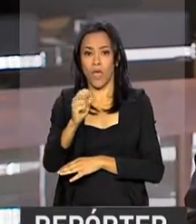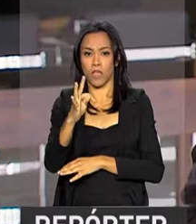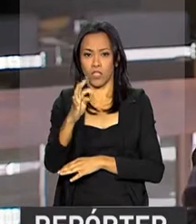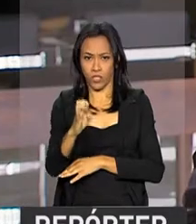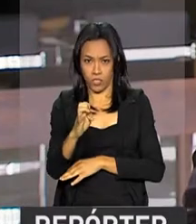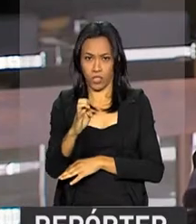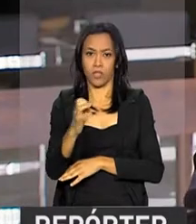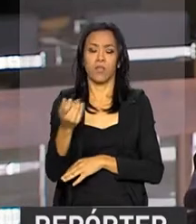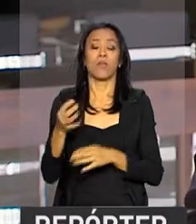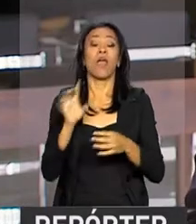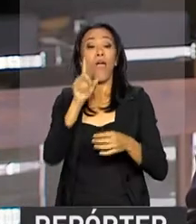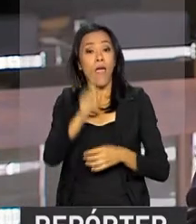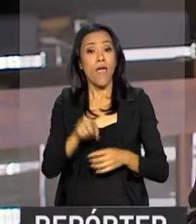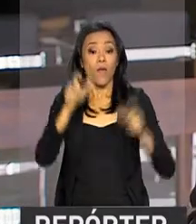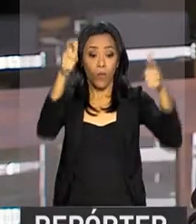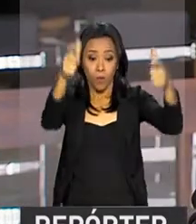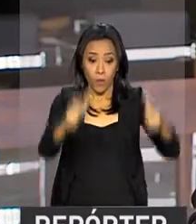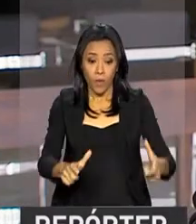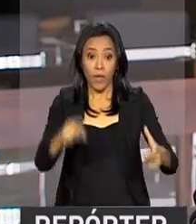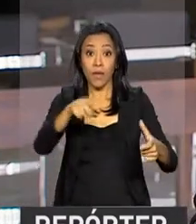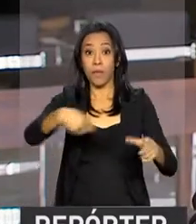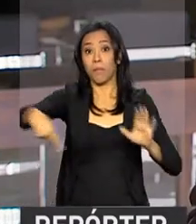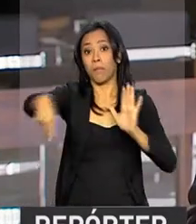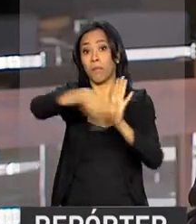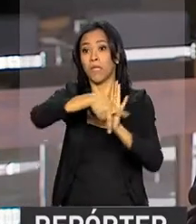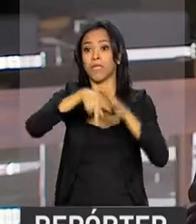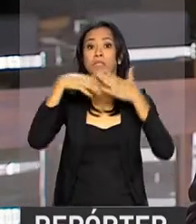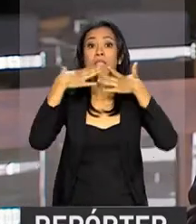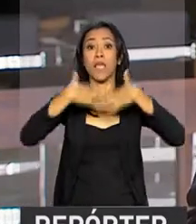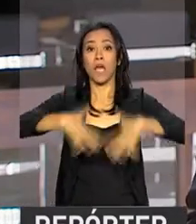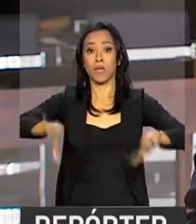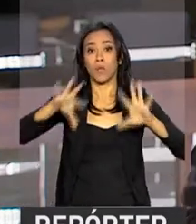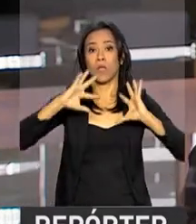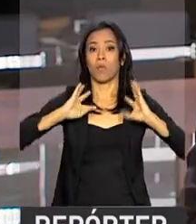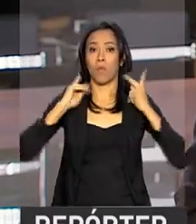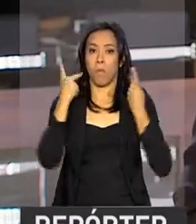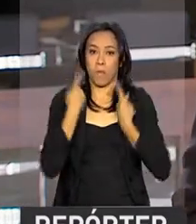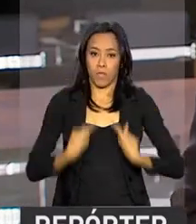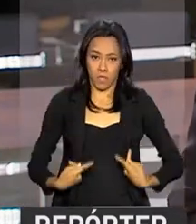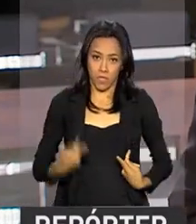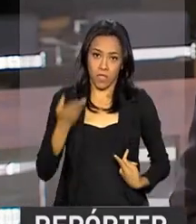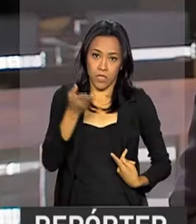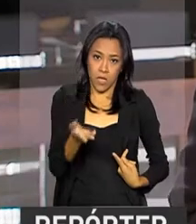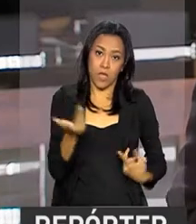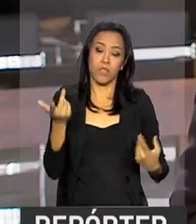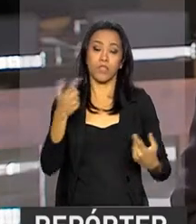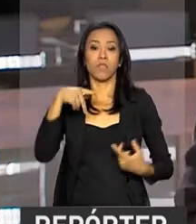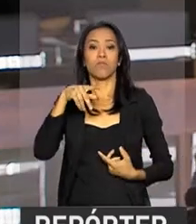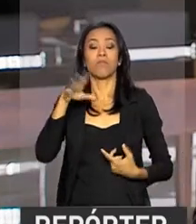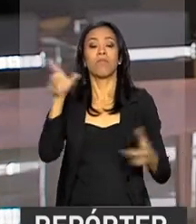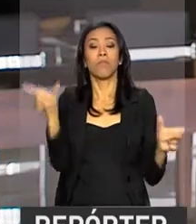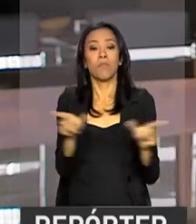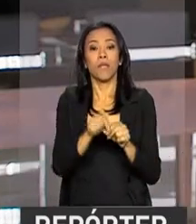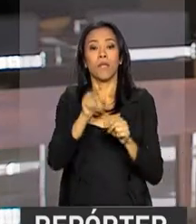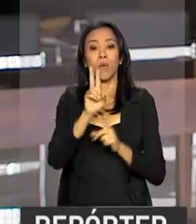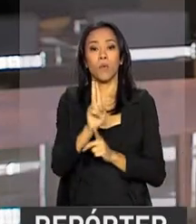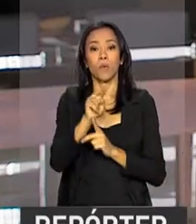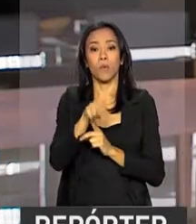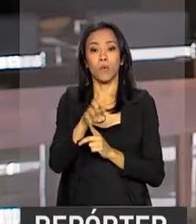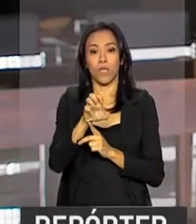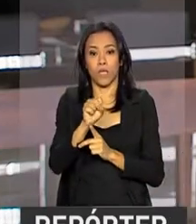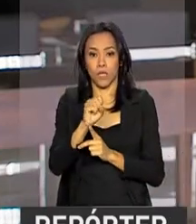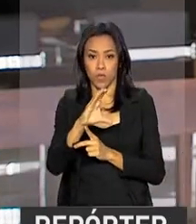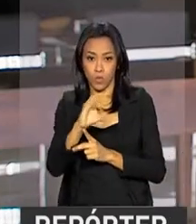é reconhecido como patrimônio natural da humanidade pela unesco de acordo com o instituto chico